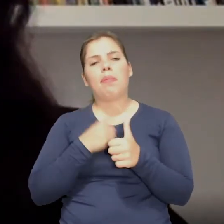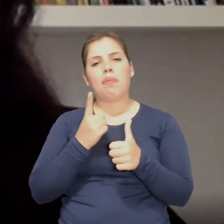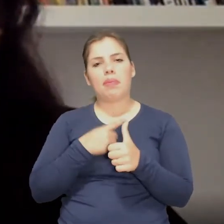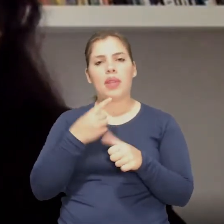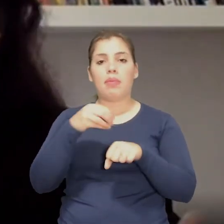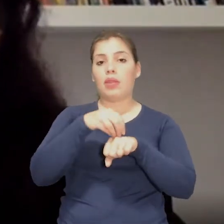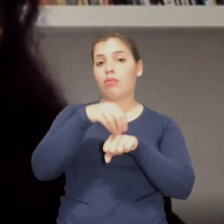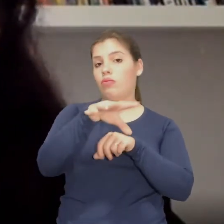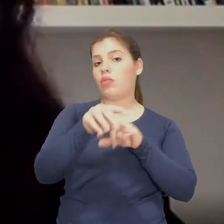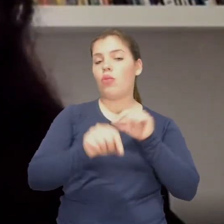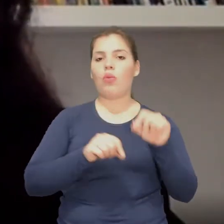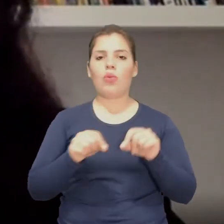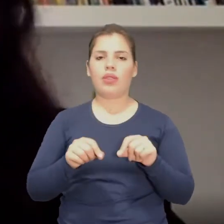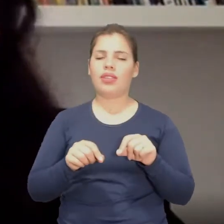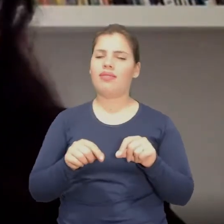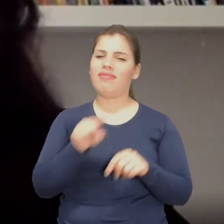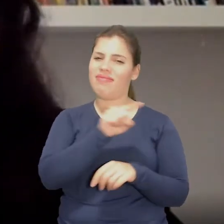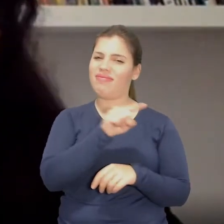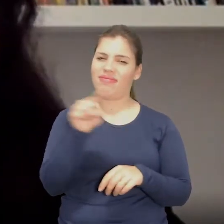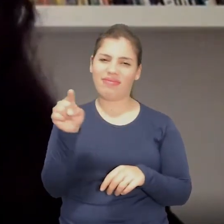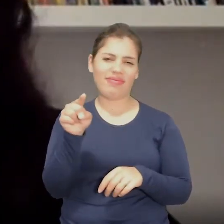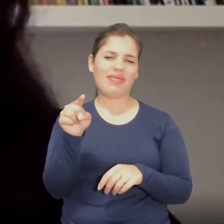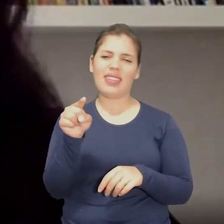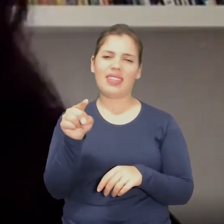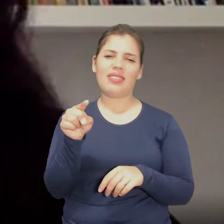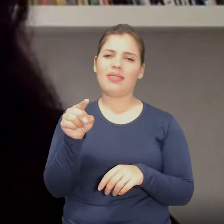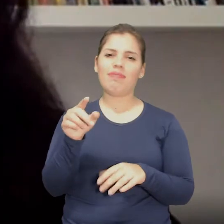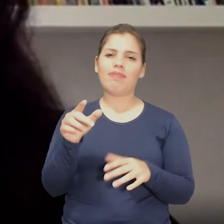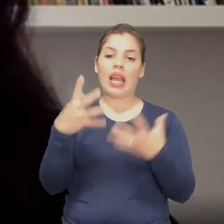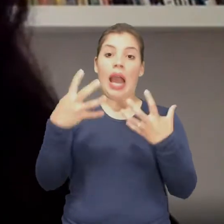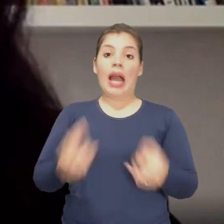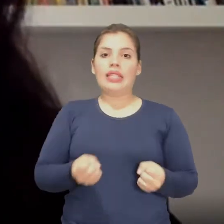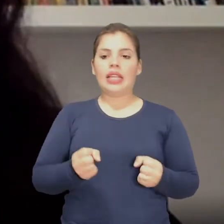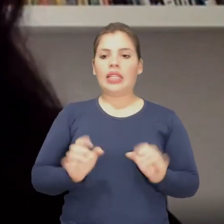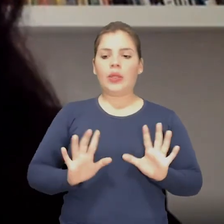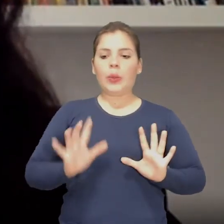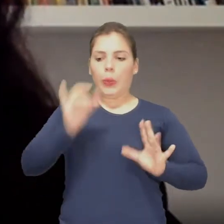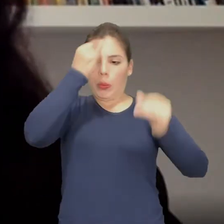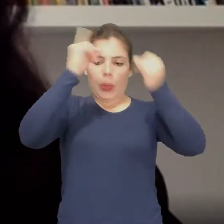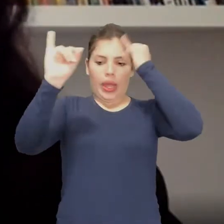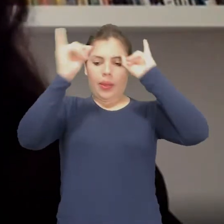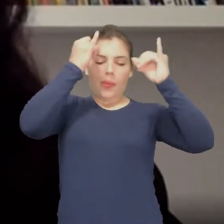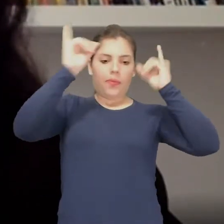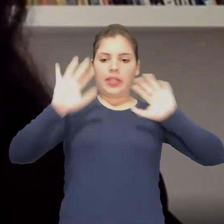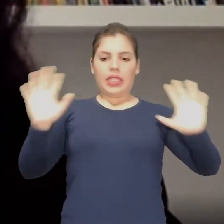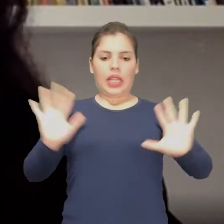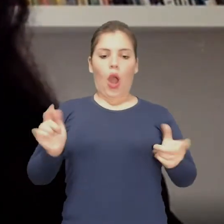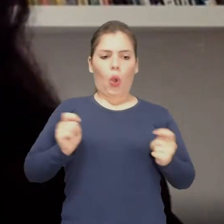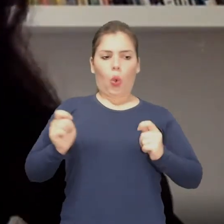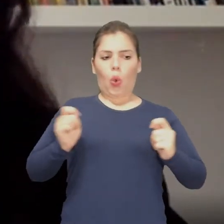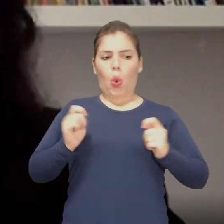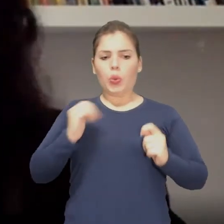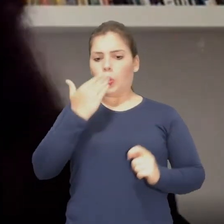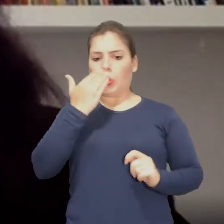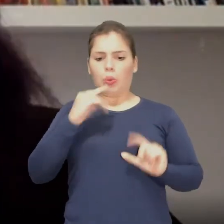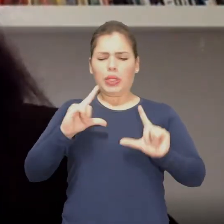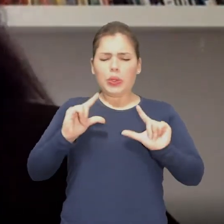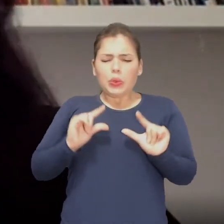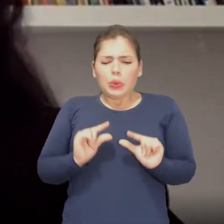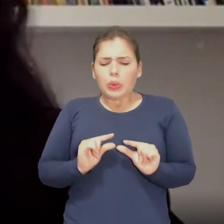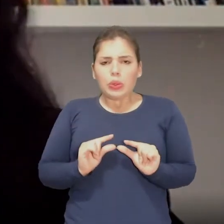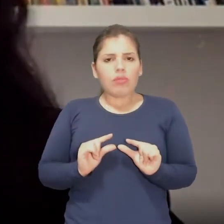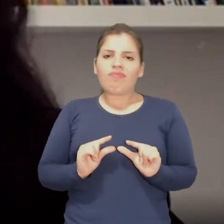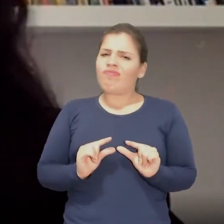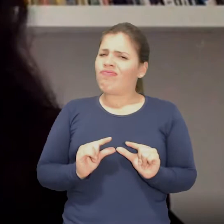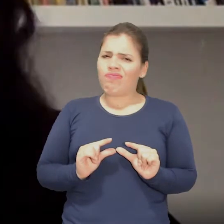primeira dica é: diga não às dietas restritivas, assim. Eu acho que isso não funciona, pelo